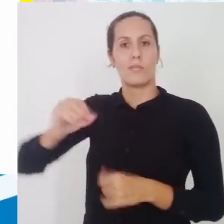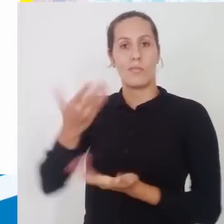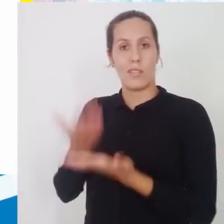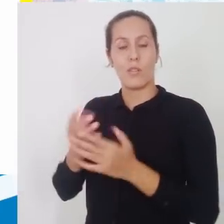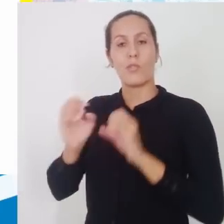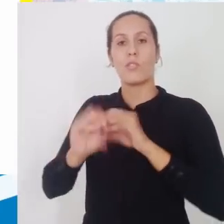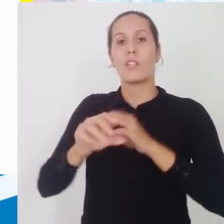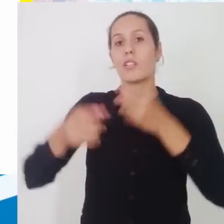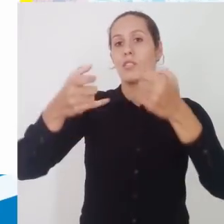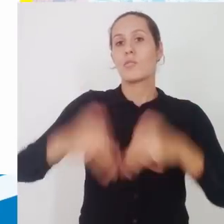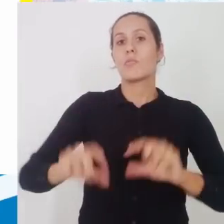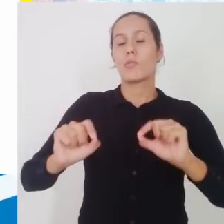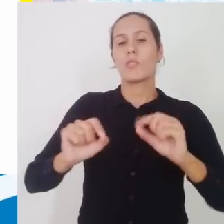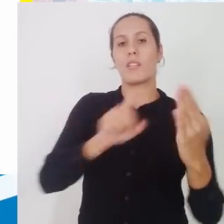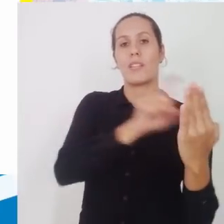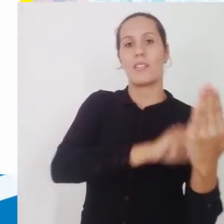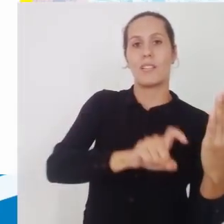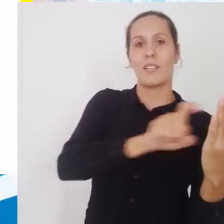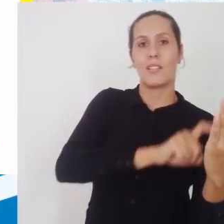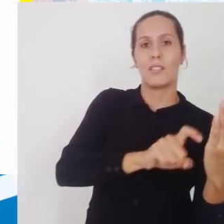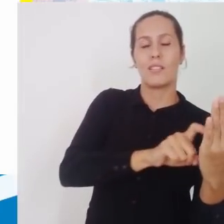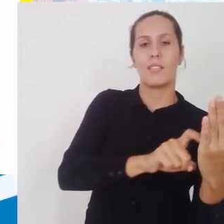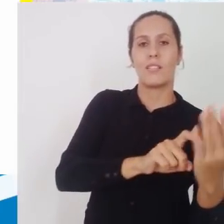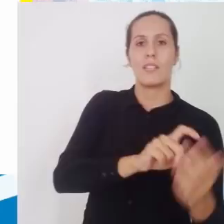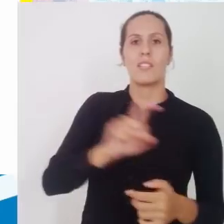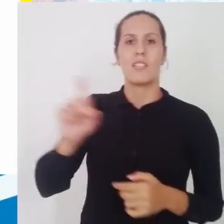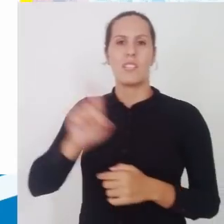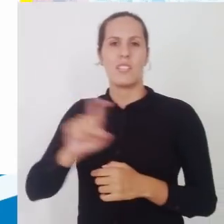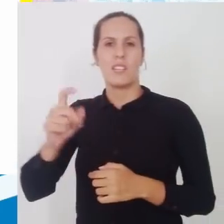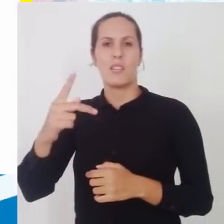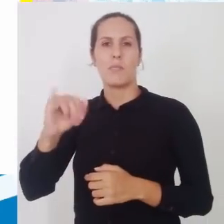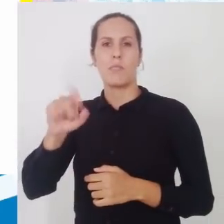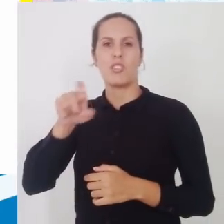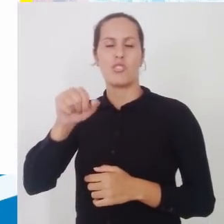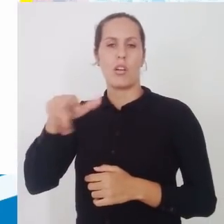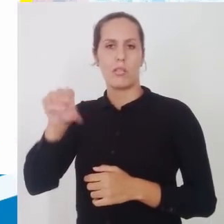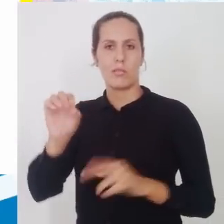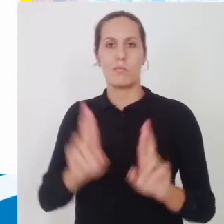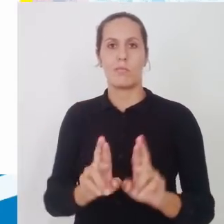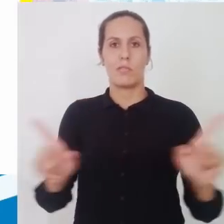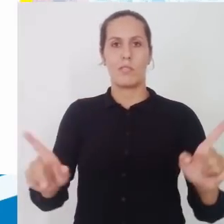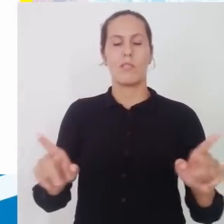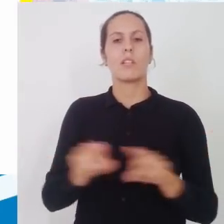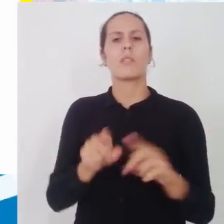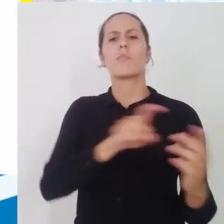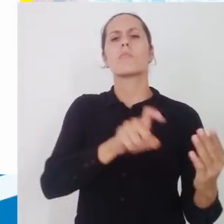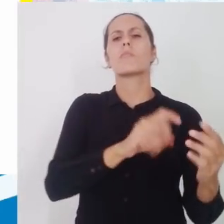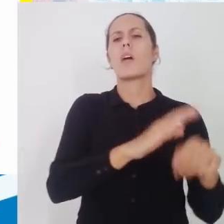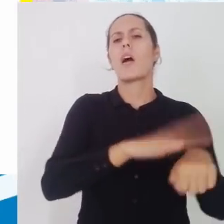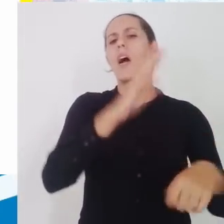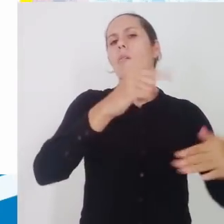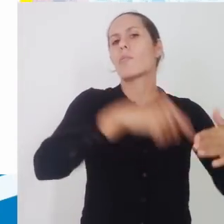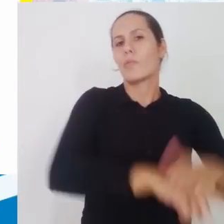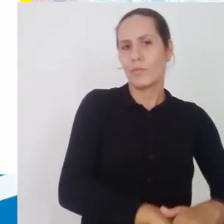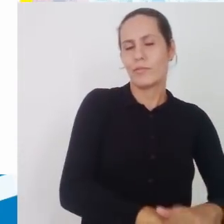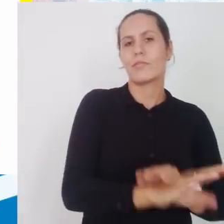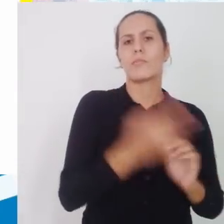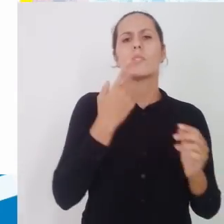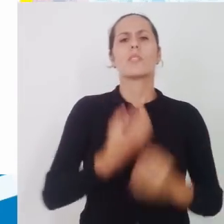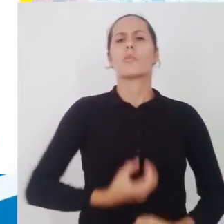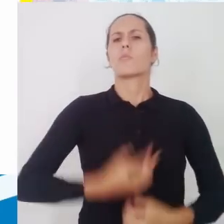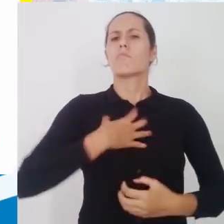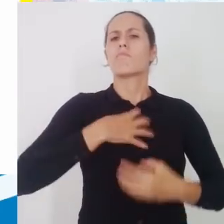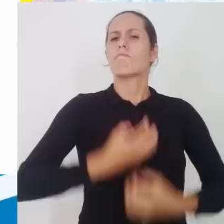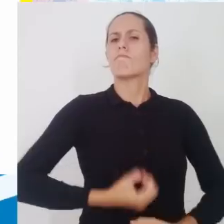desse texto é divulgar o trabalho de um professor e o trabalho dos alunos junto ao professor. Do que fala